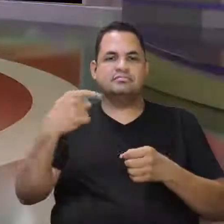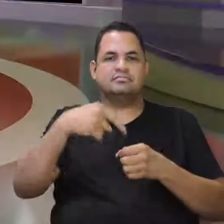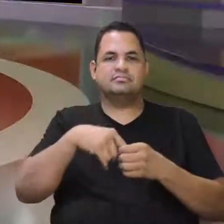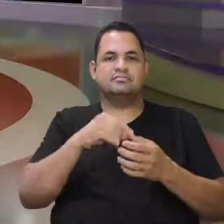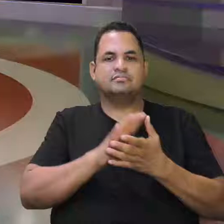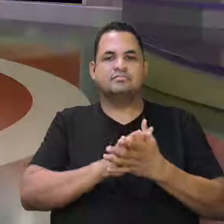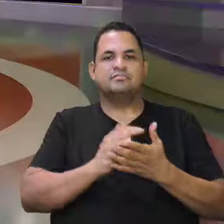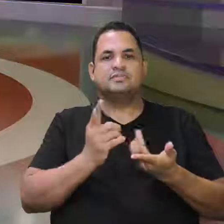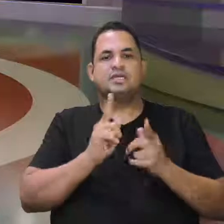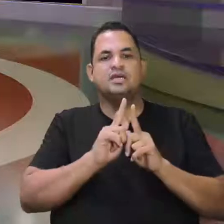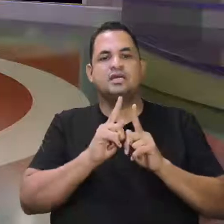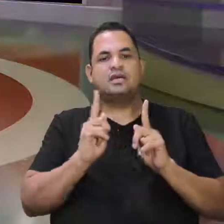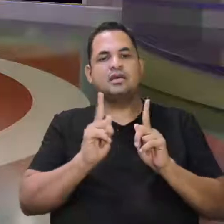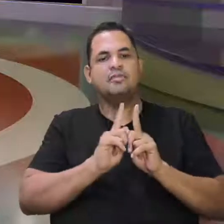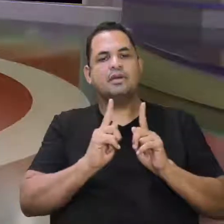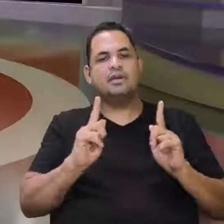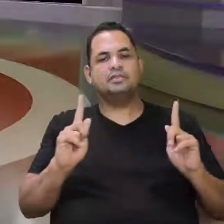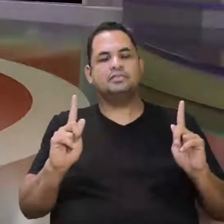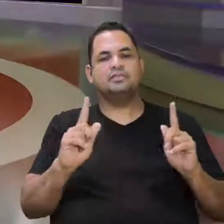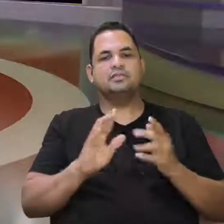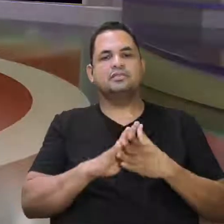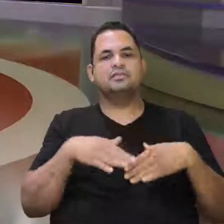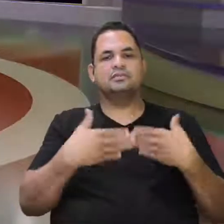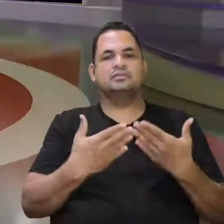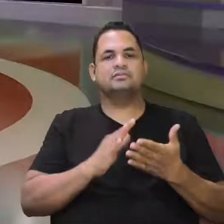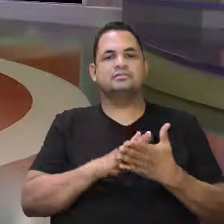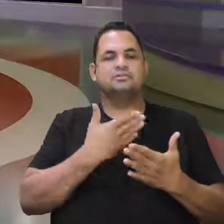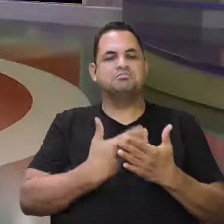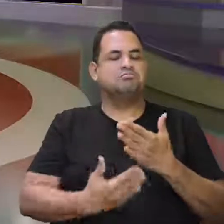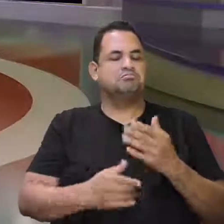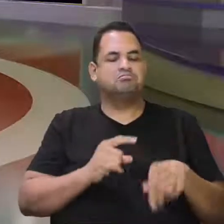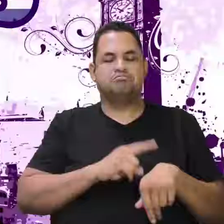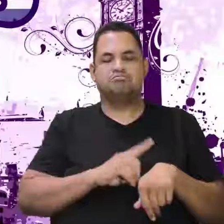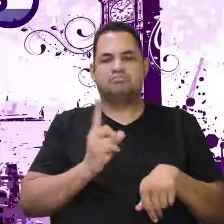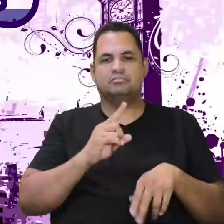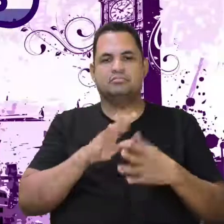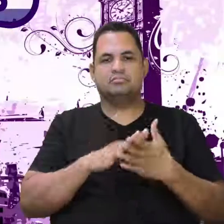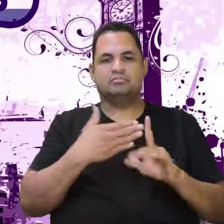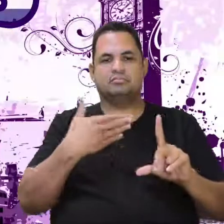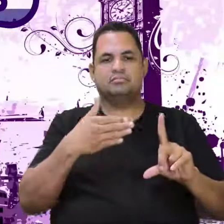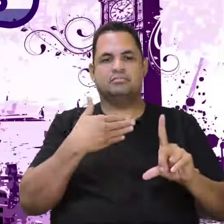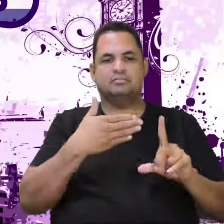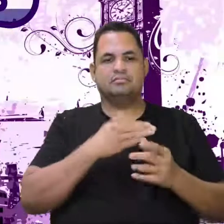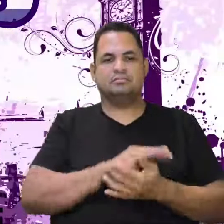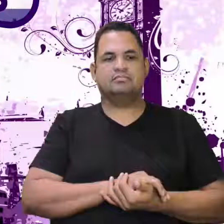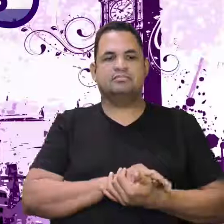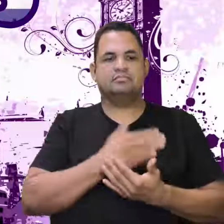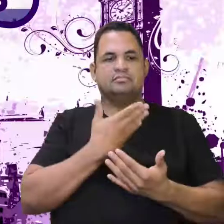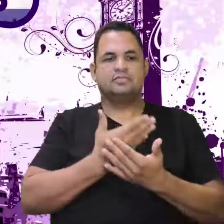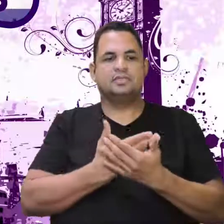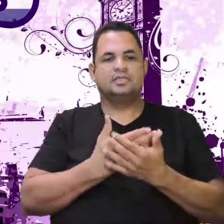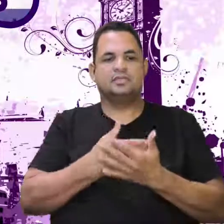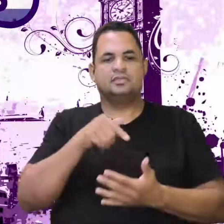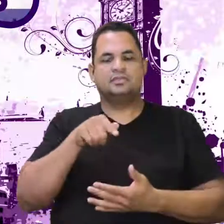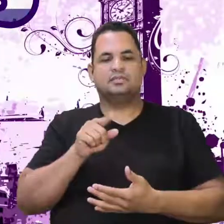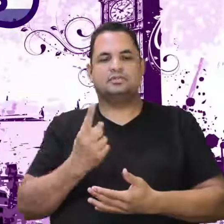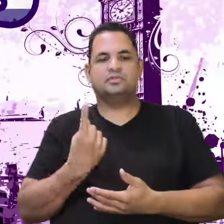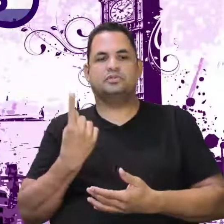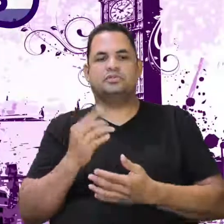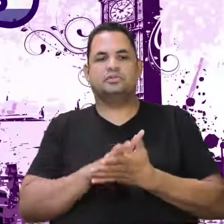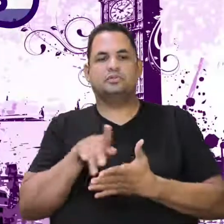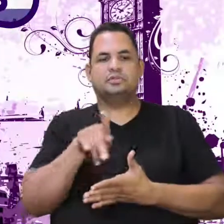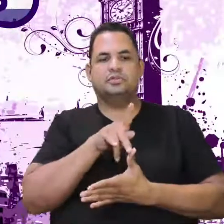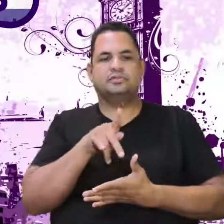questão gramatical mais um pouquinho. E é isso, não vamos perder tempo, let's begin. Para a tela. Olha aí, aula 7.1 com a